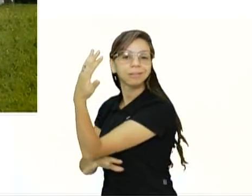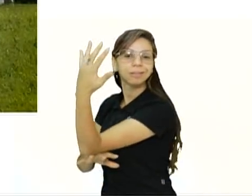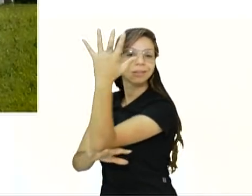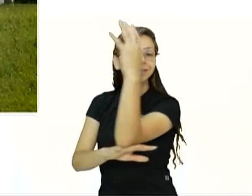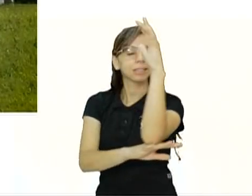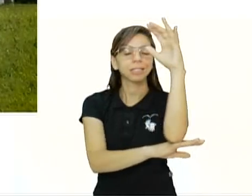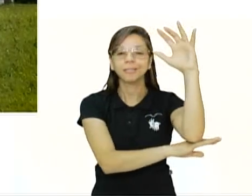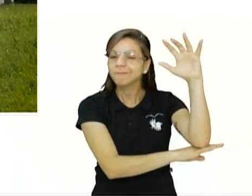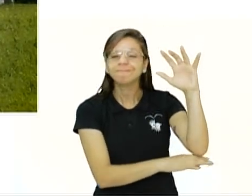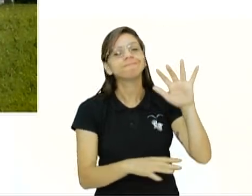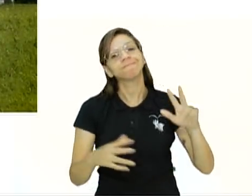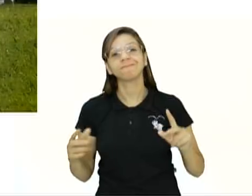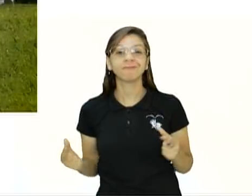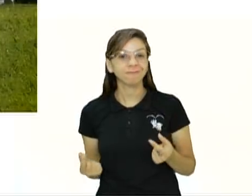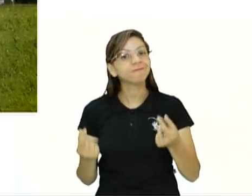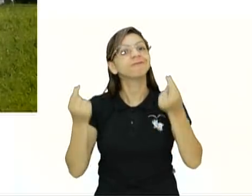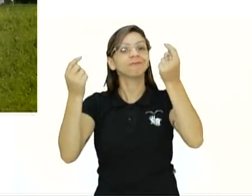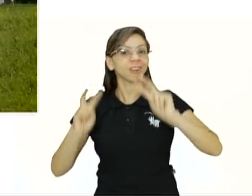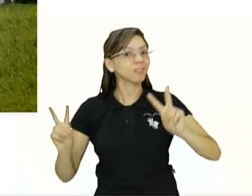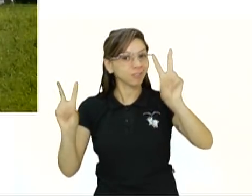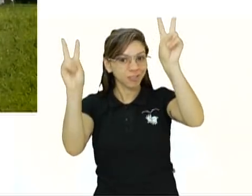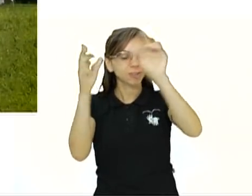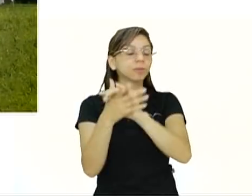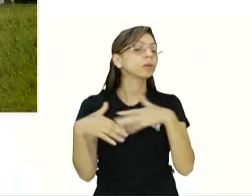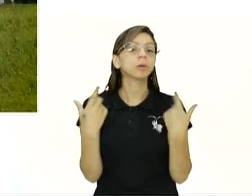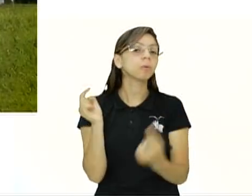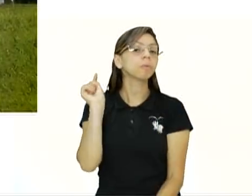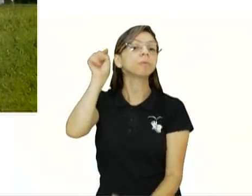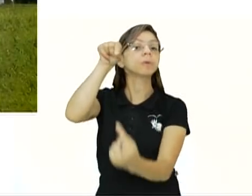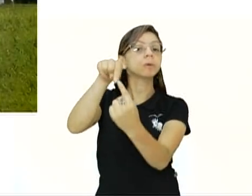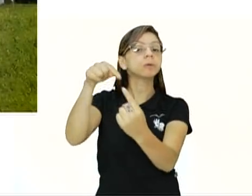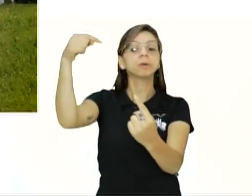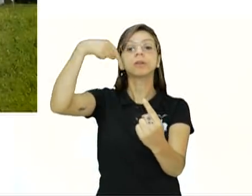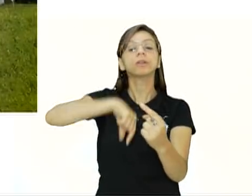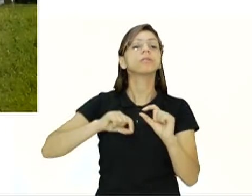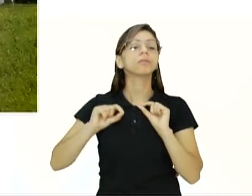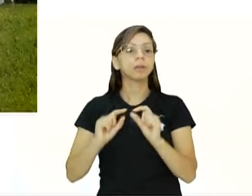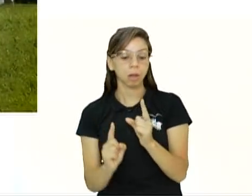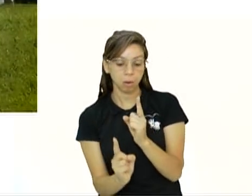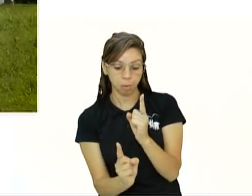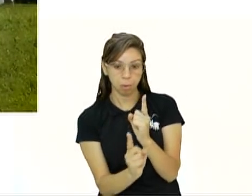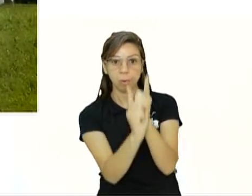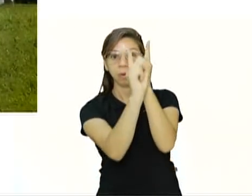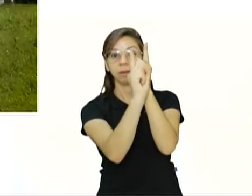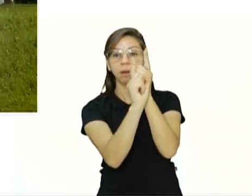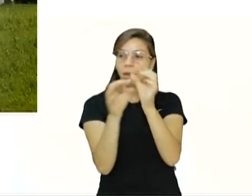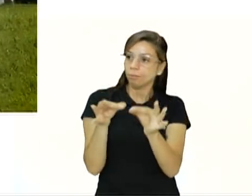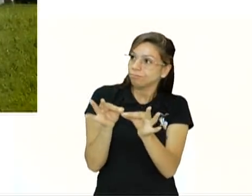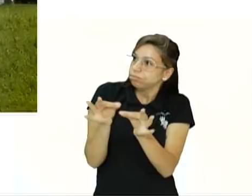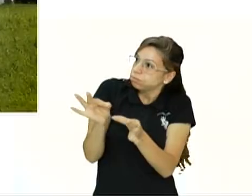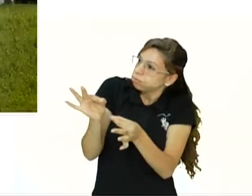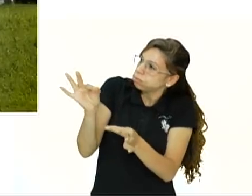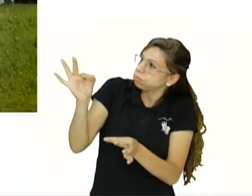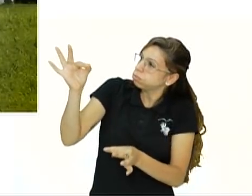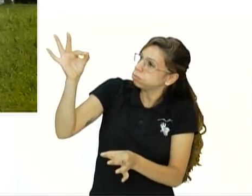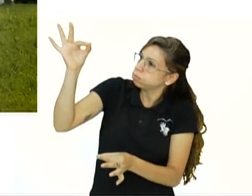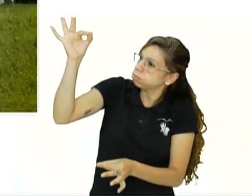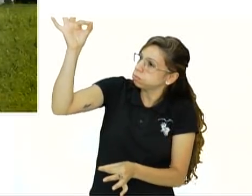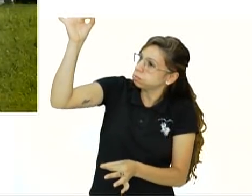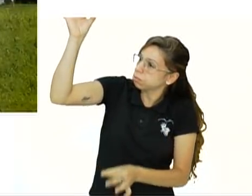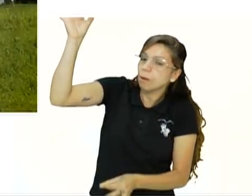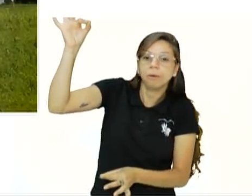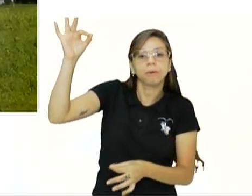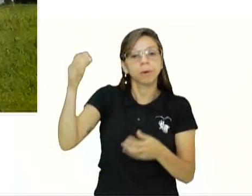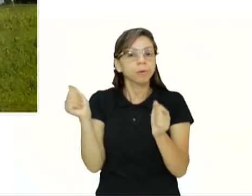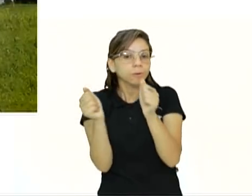fauna riquíssima. E eu tenho uma missão hoje aqui, que é encontrar uma coisa bem alta para medir com